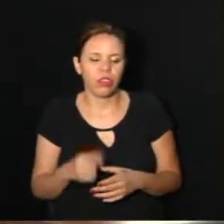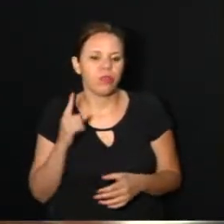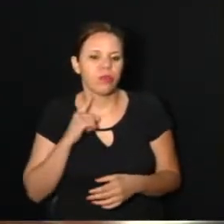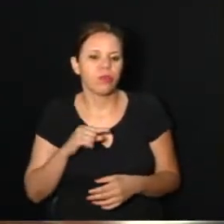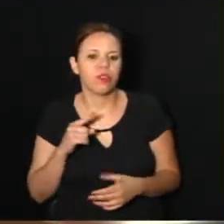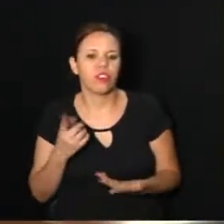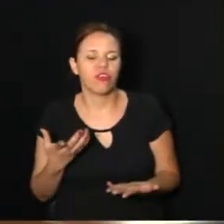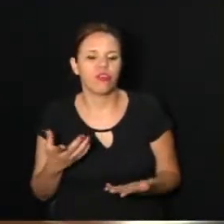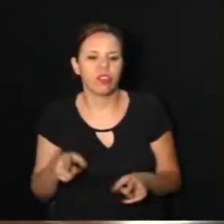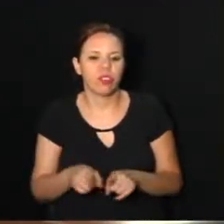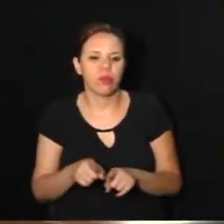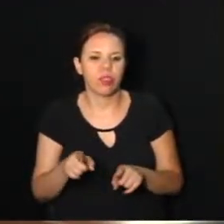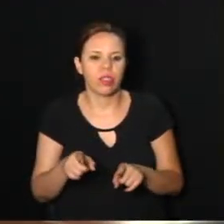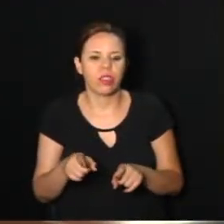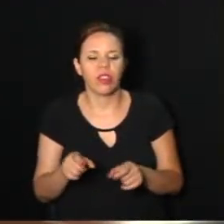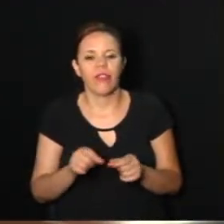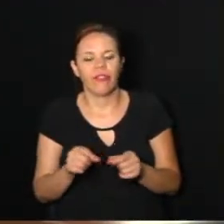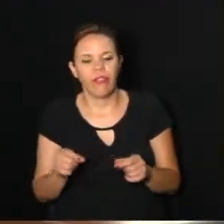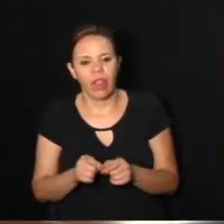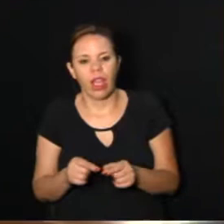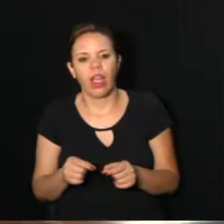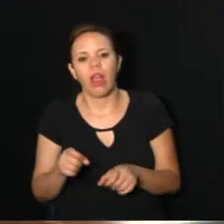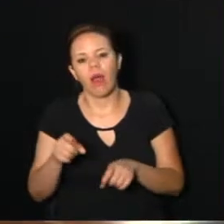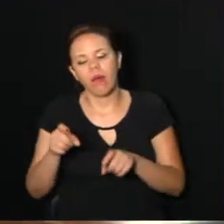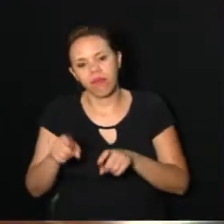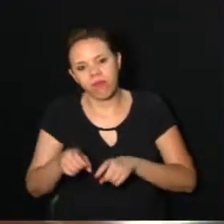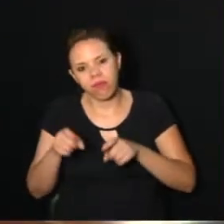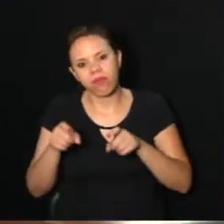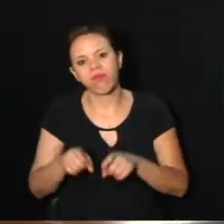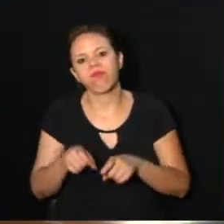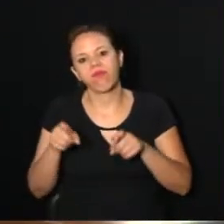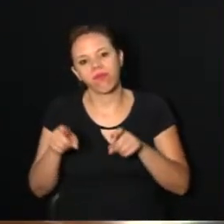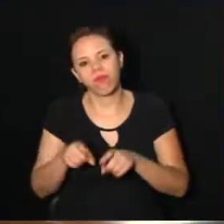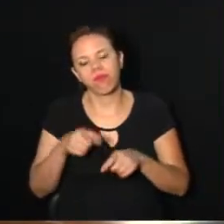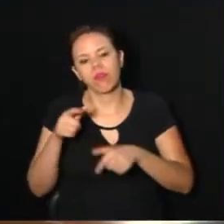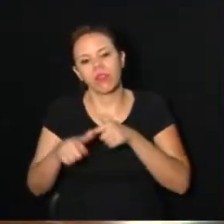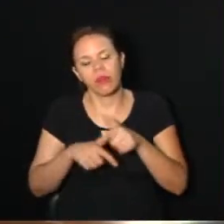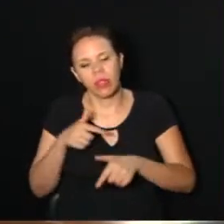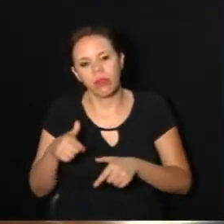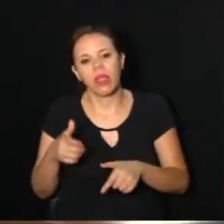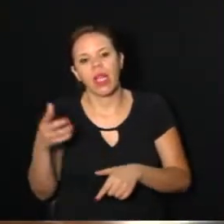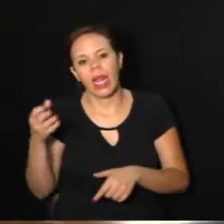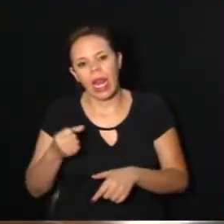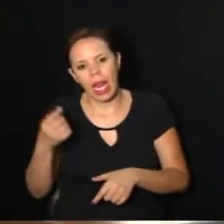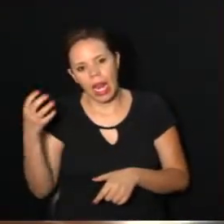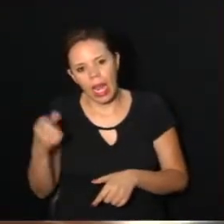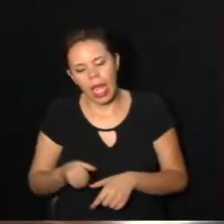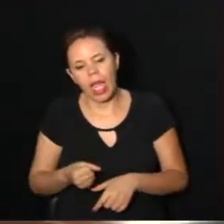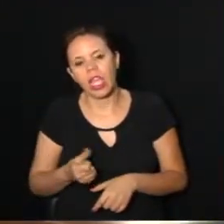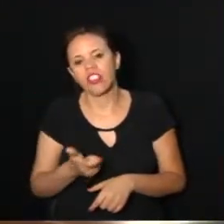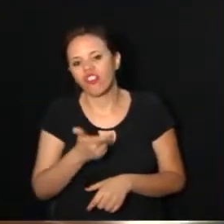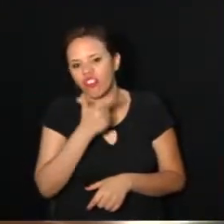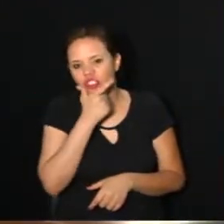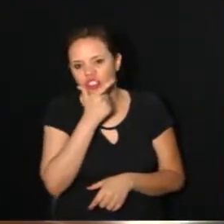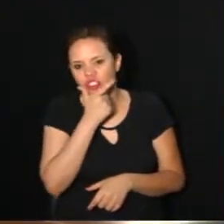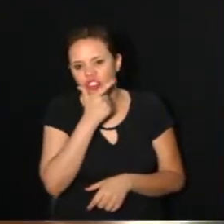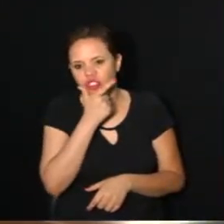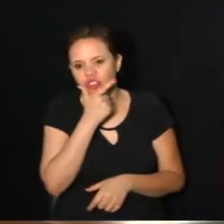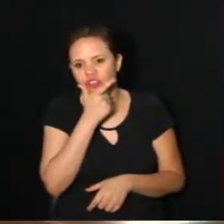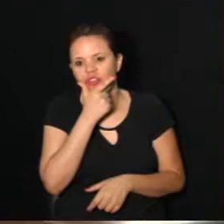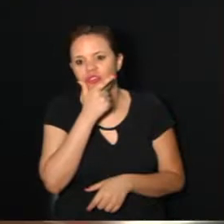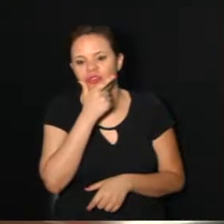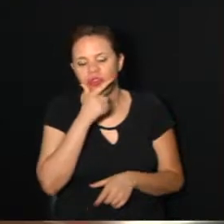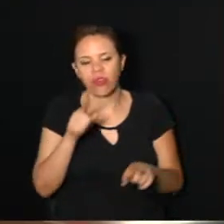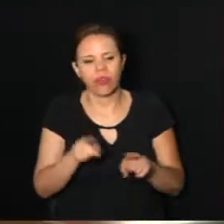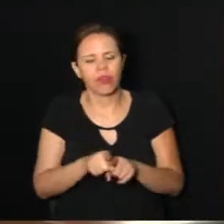onde são produtores de leite, de queijo, que facilita, né, para os pequenos produtores colocarem esse produto no